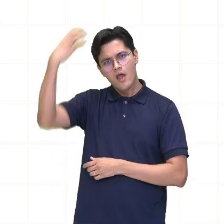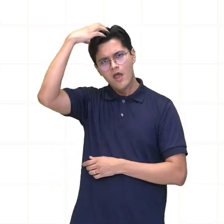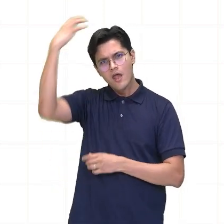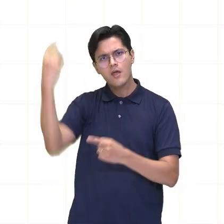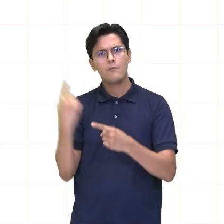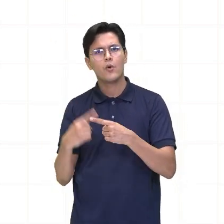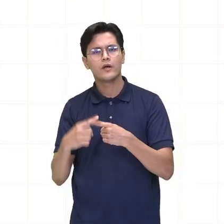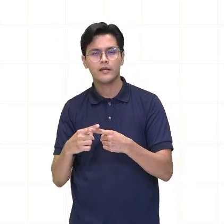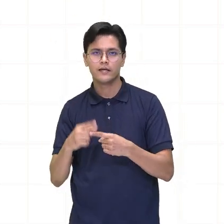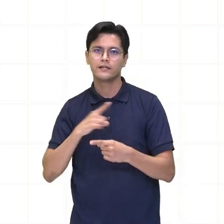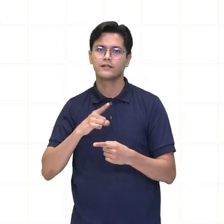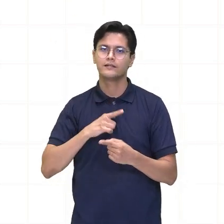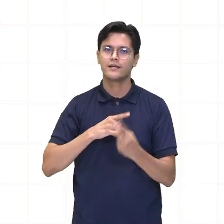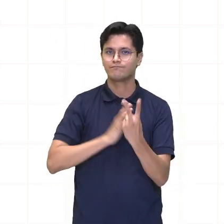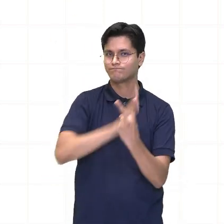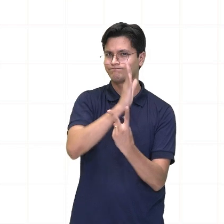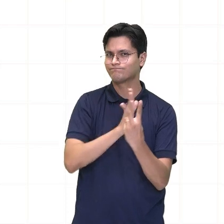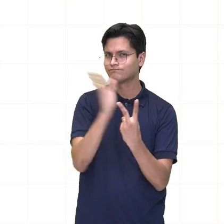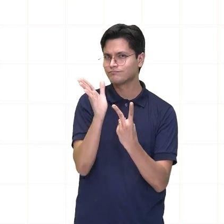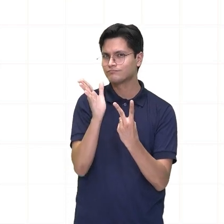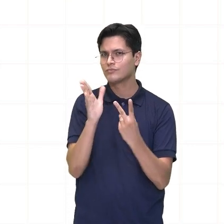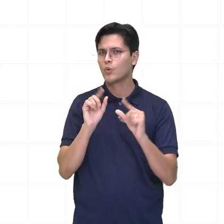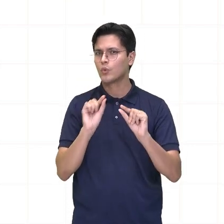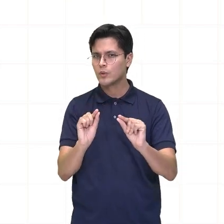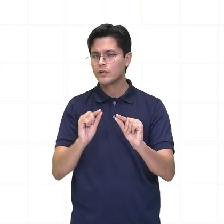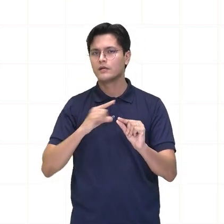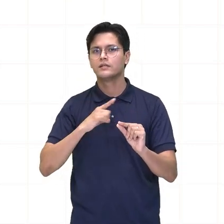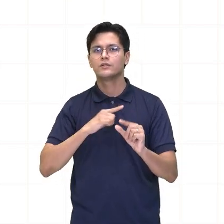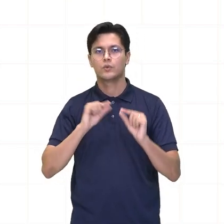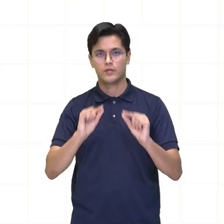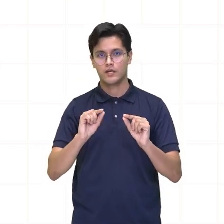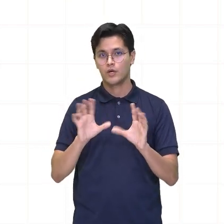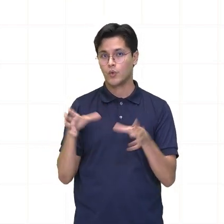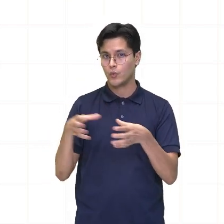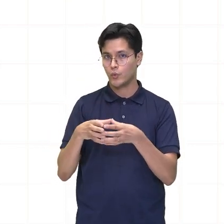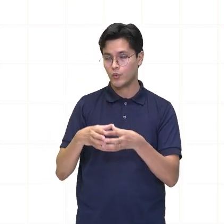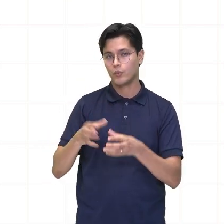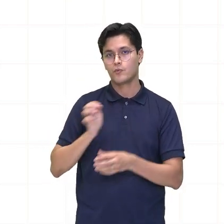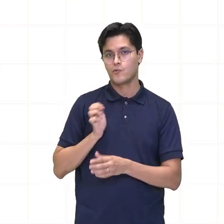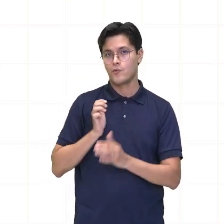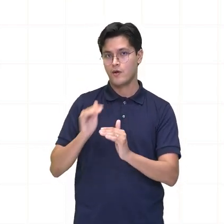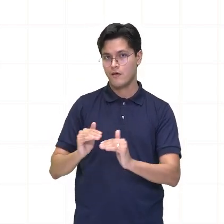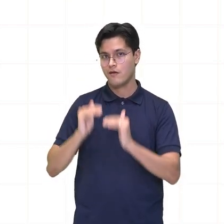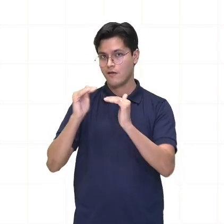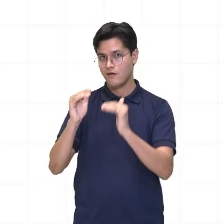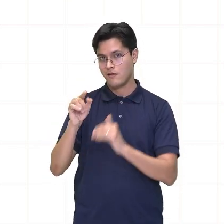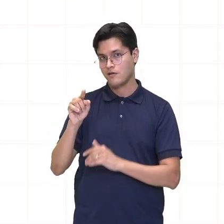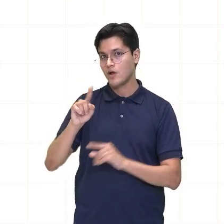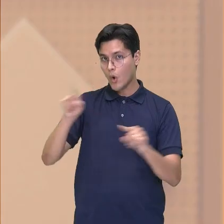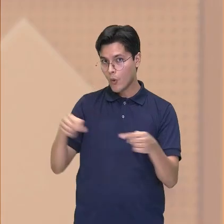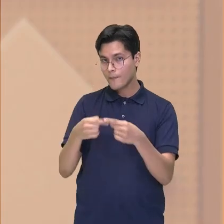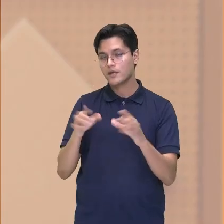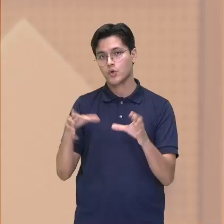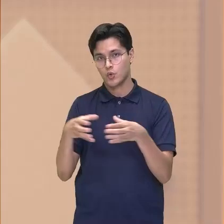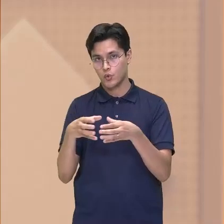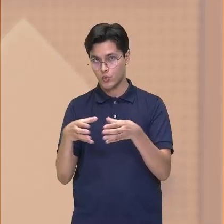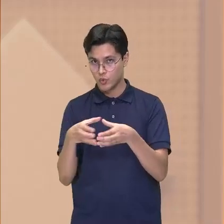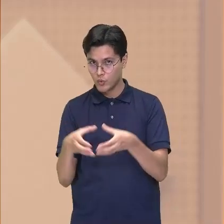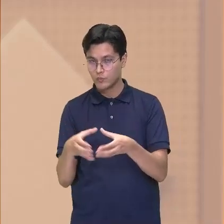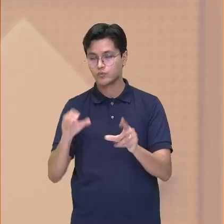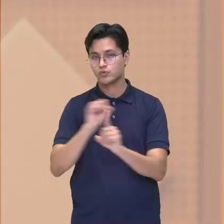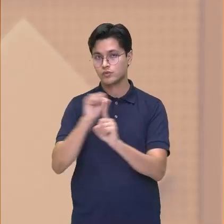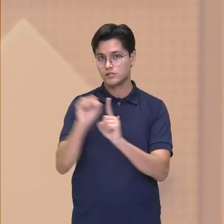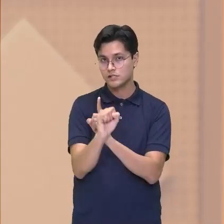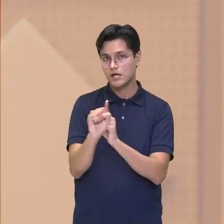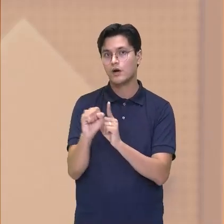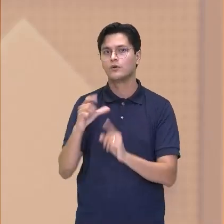dualidade. Por que nós vamos ter uma dualidade? Porque a nobreza, enquanto uma classe social, ela vai ter aqui